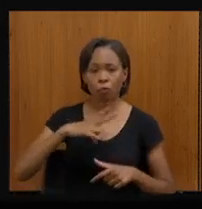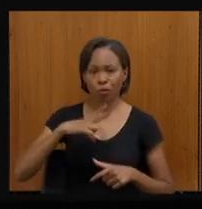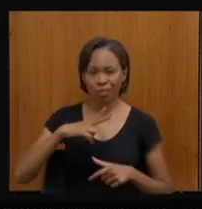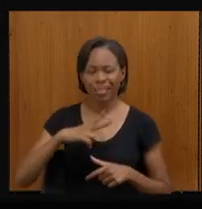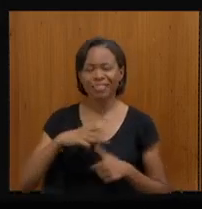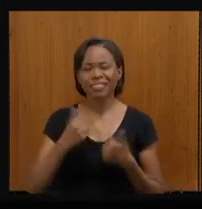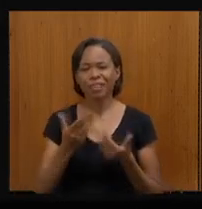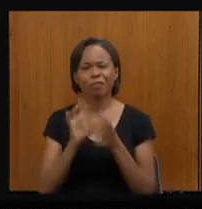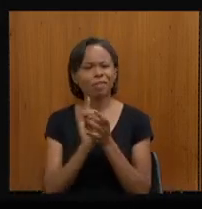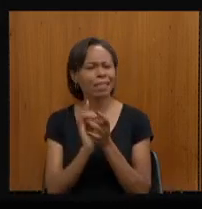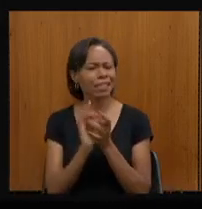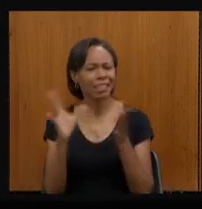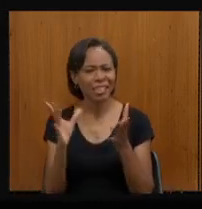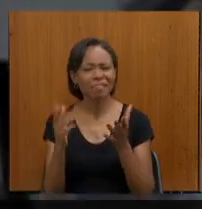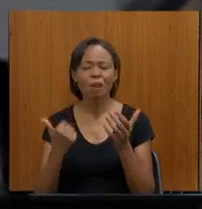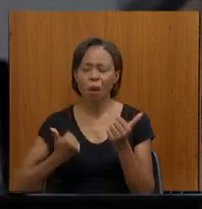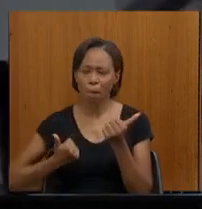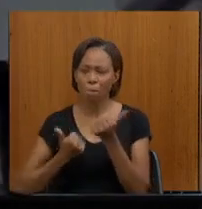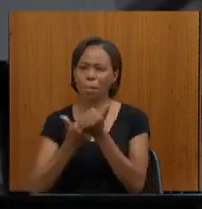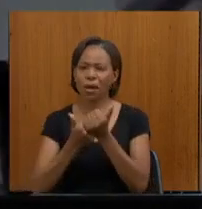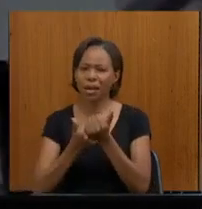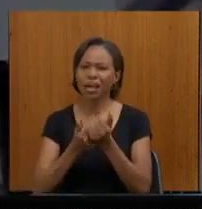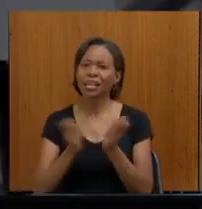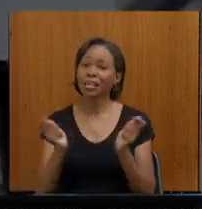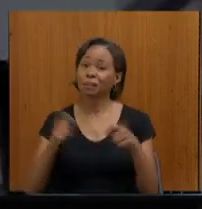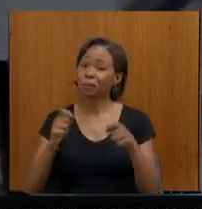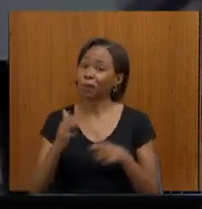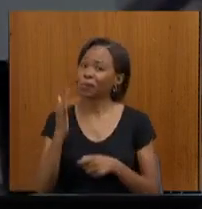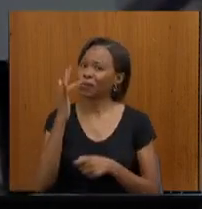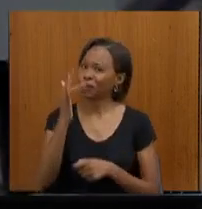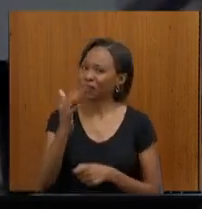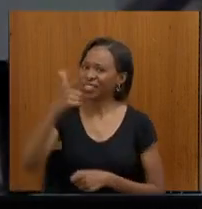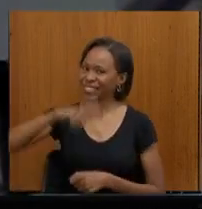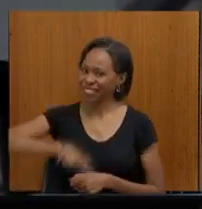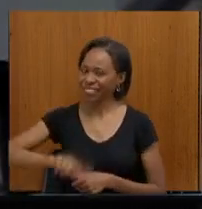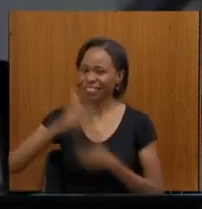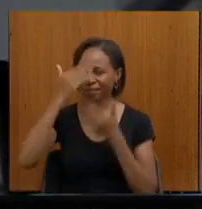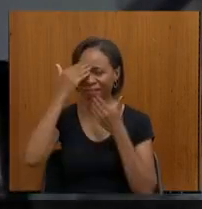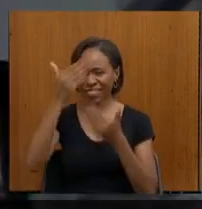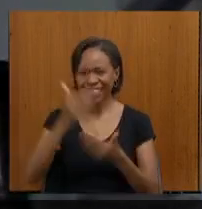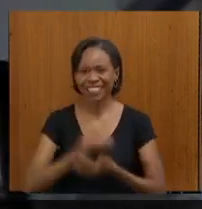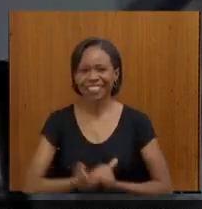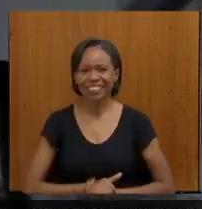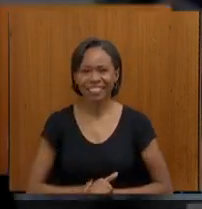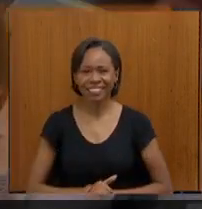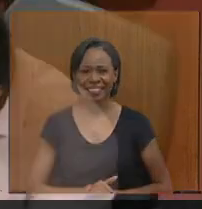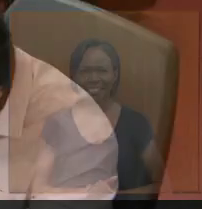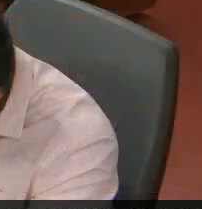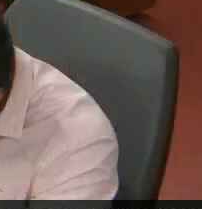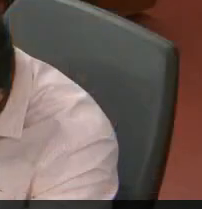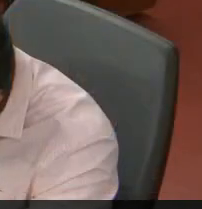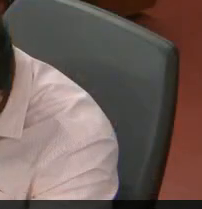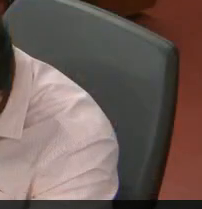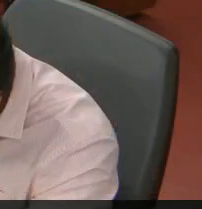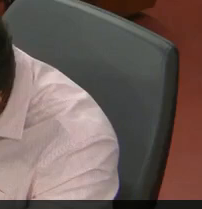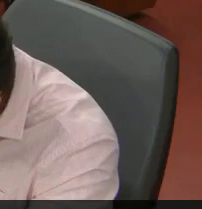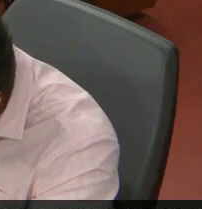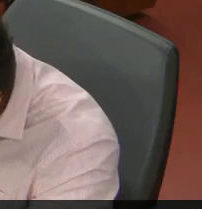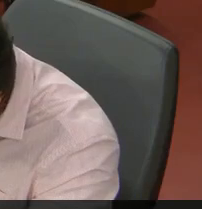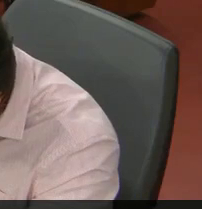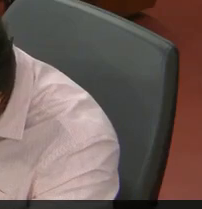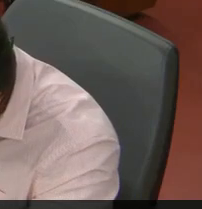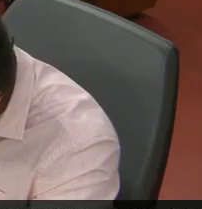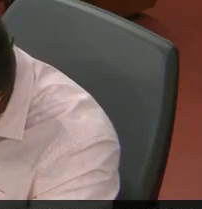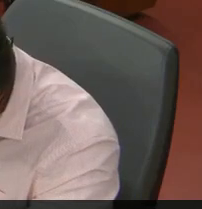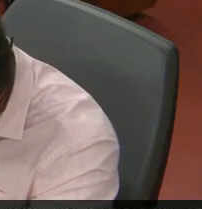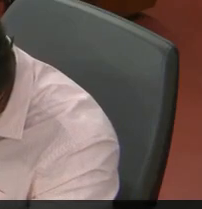incertezas então fica à vontade e espero que a gente possa praticar em outro planeta pegar o que agradeço né Ah